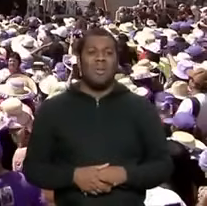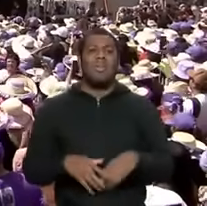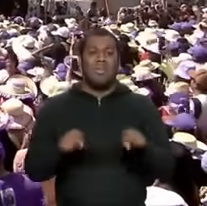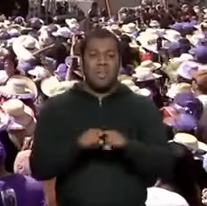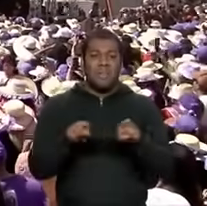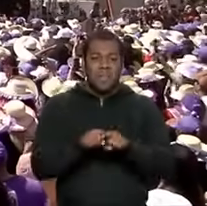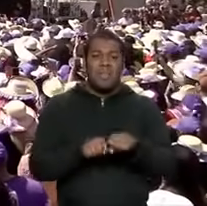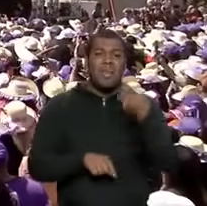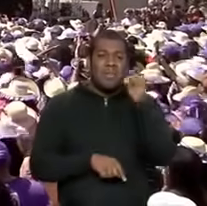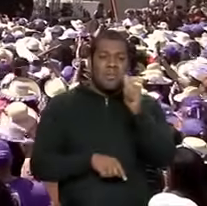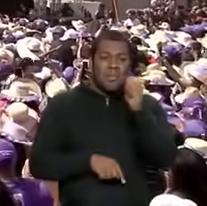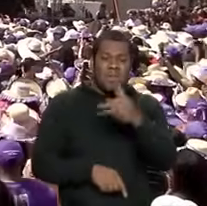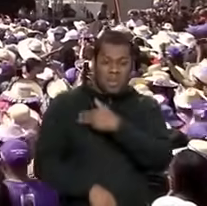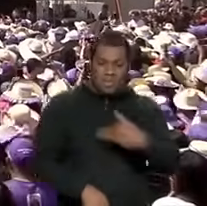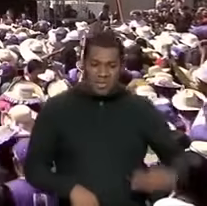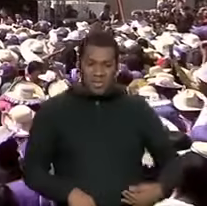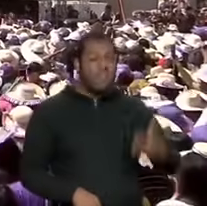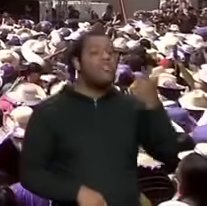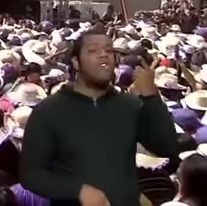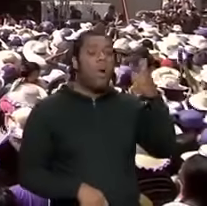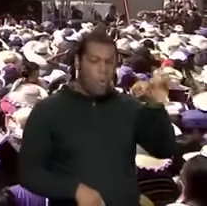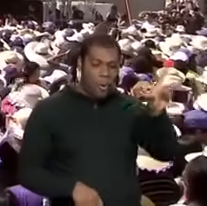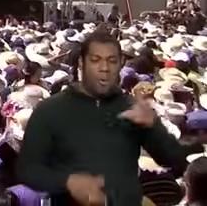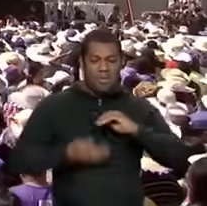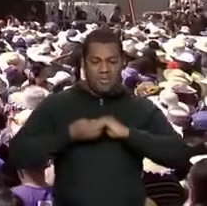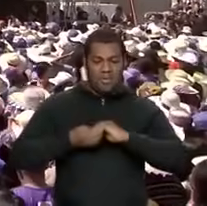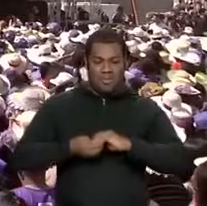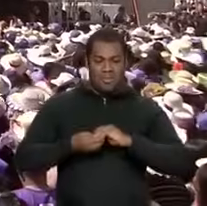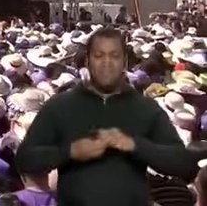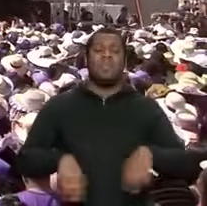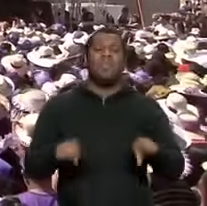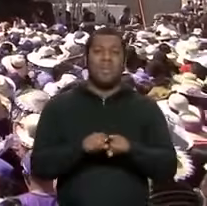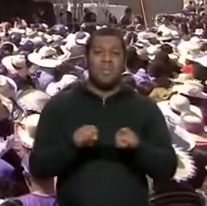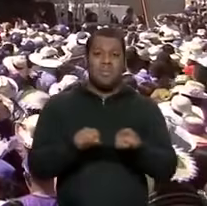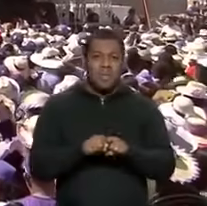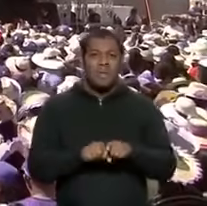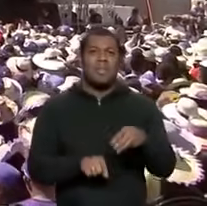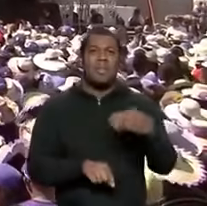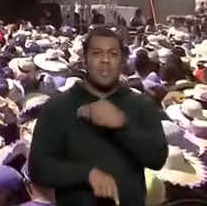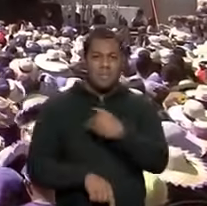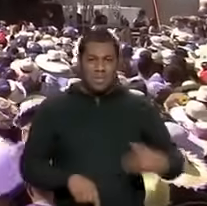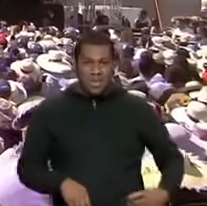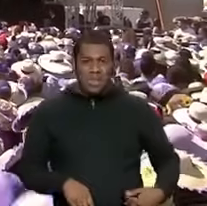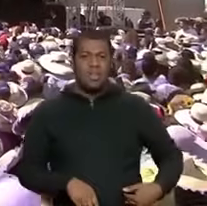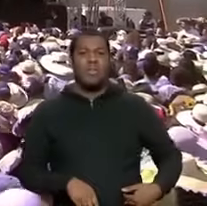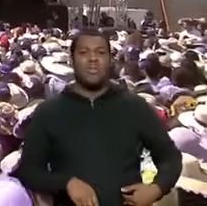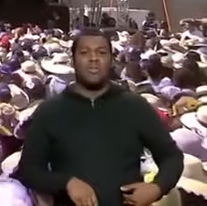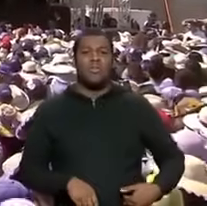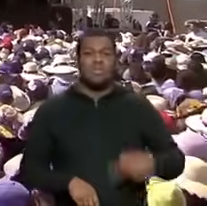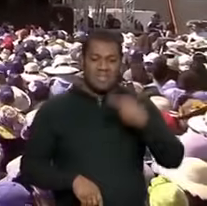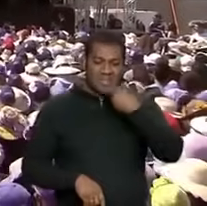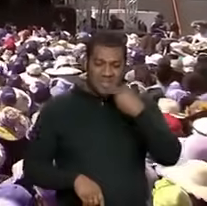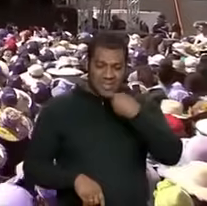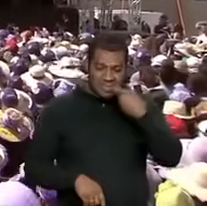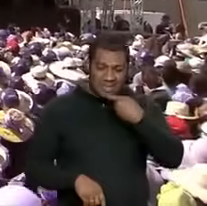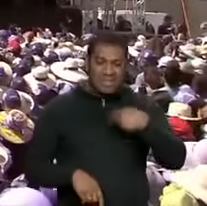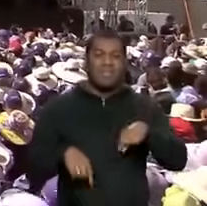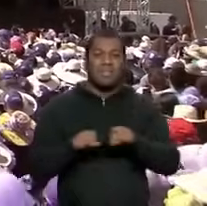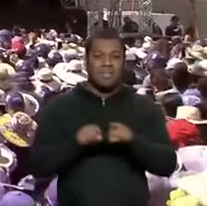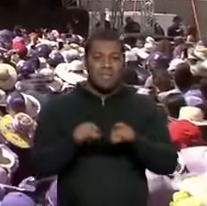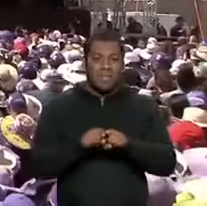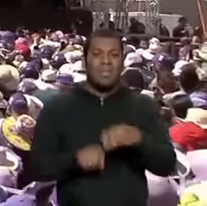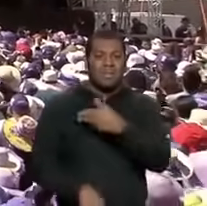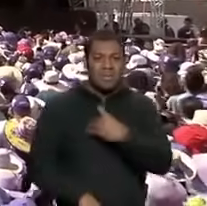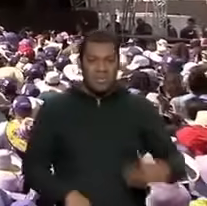ministras aqui presente cumprimentar o ministro Paulo Teixeira e o ministro Márcio Macedo